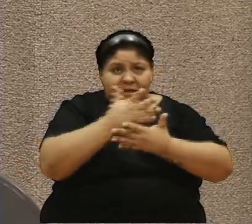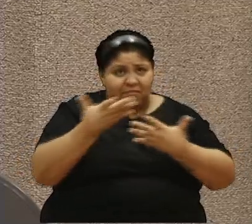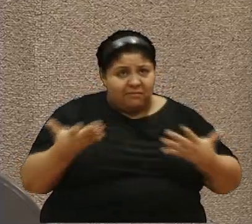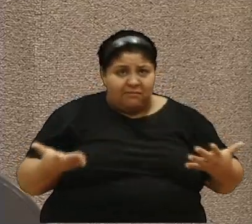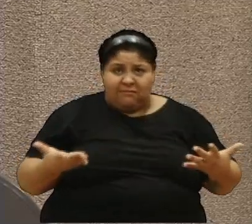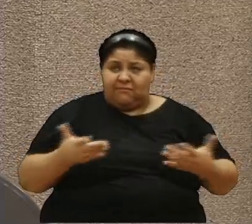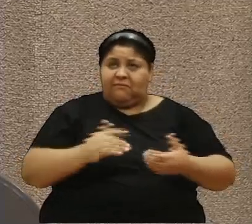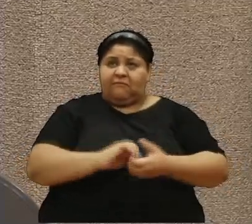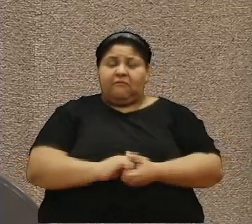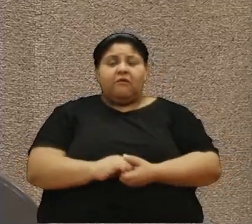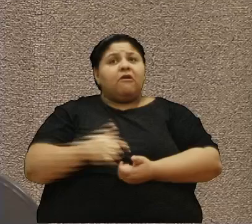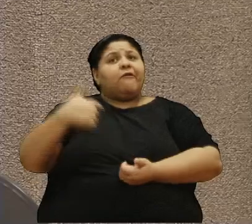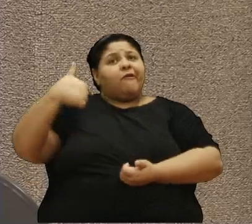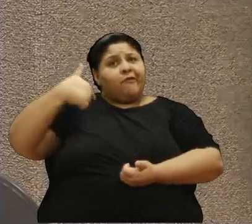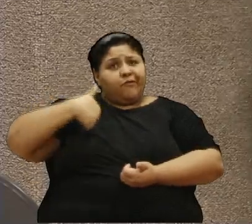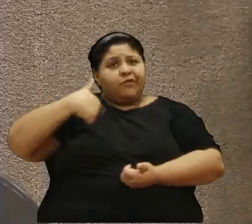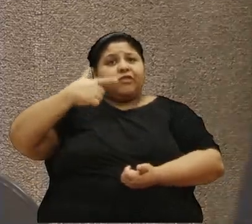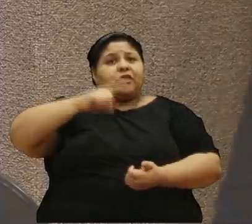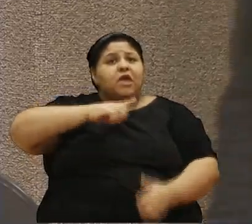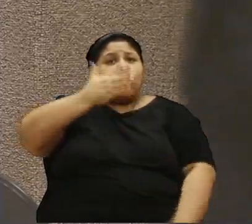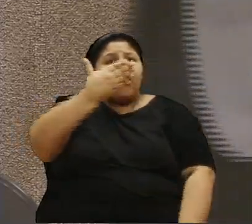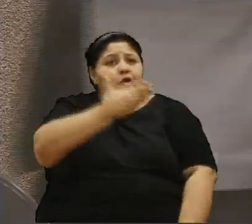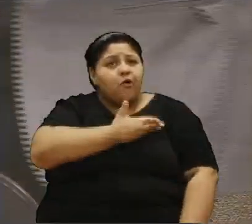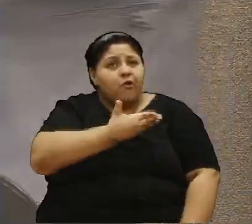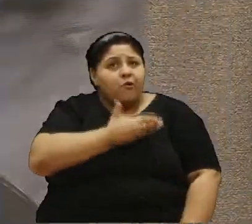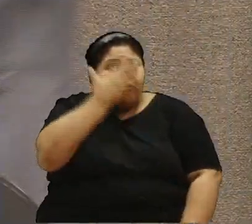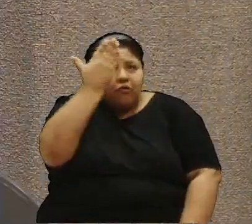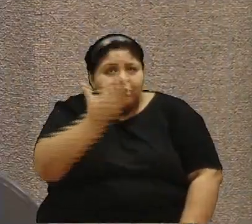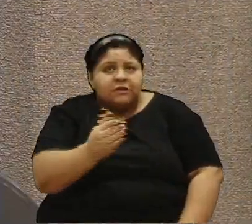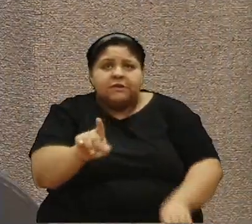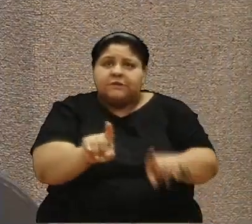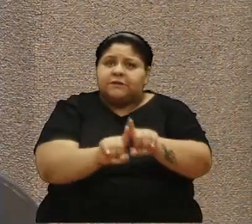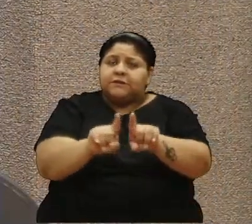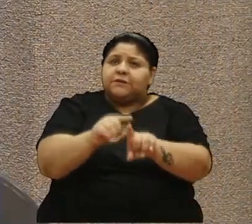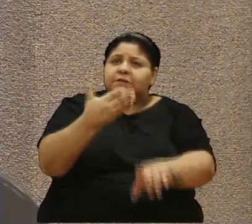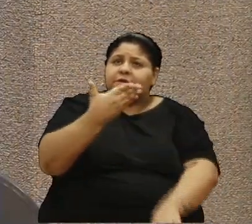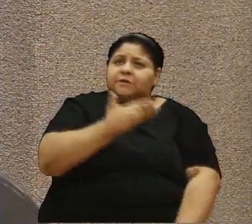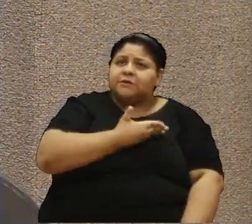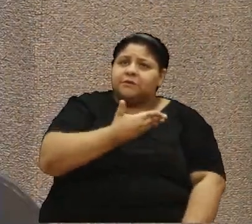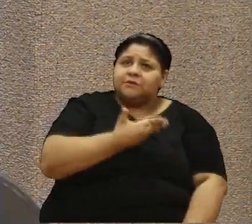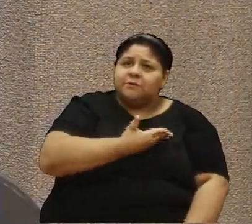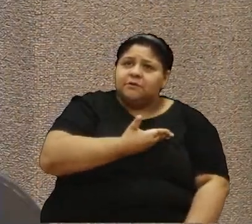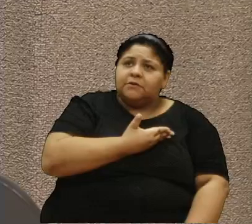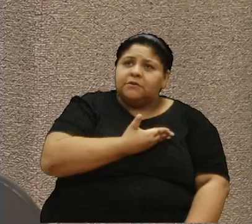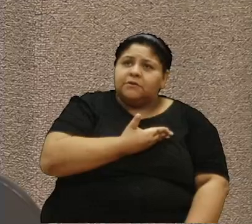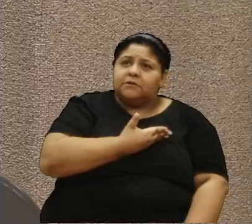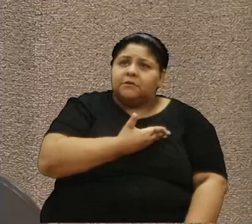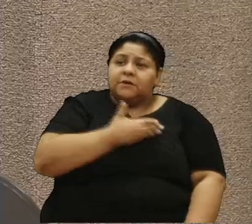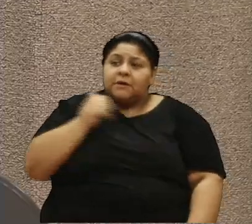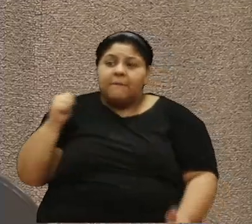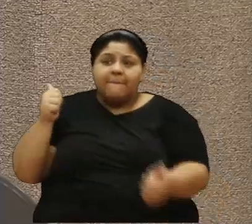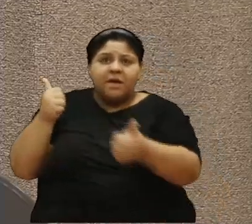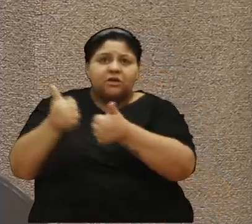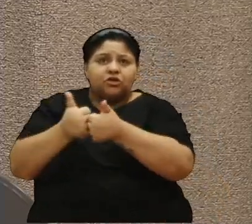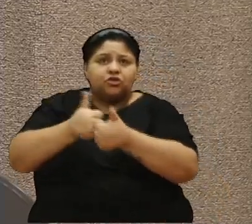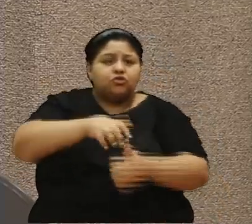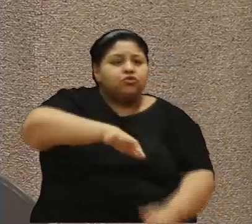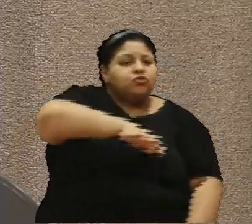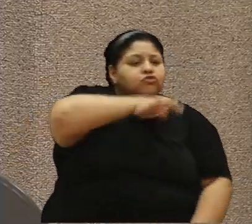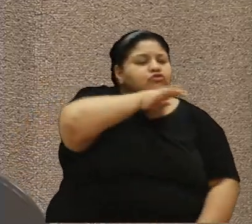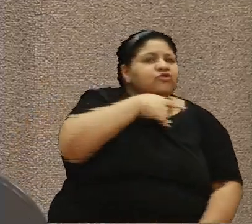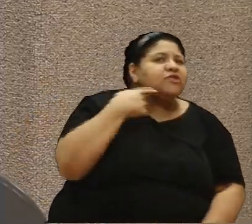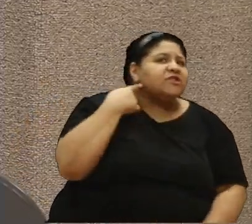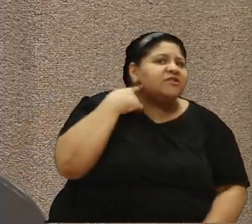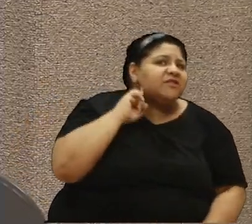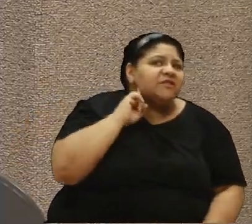Né? Eu tenho amigos lá, o Vossa Senhoria também tem amigos, que nem o nosso amigo Laerte Schmidt, que é do lado. E ele diz, Eloy,